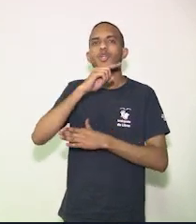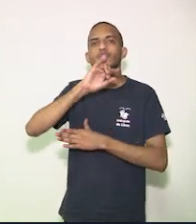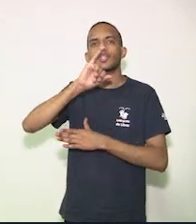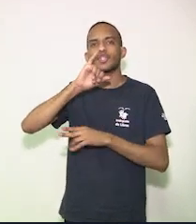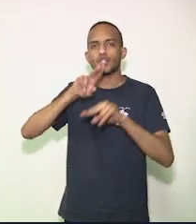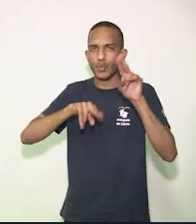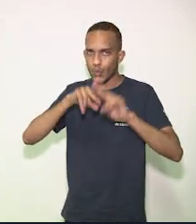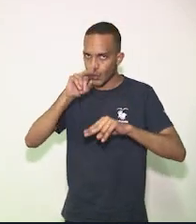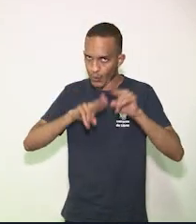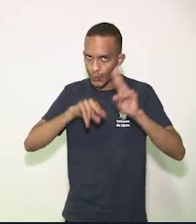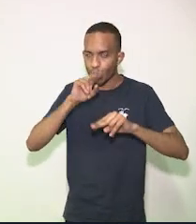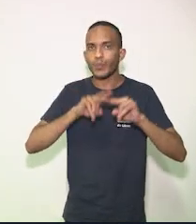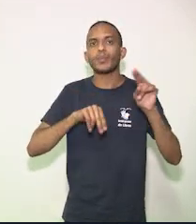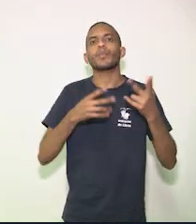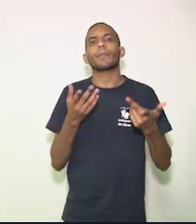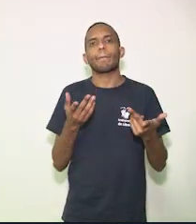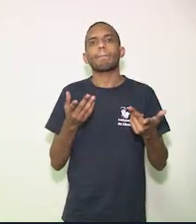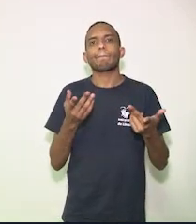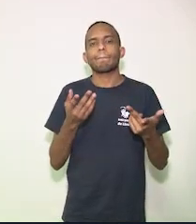1º de junho, né?